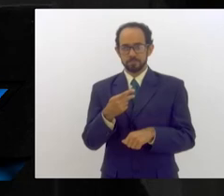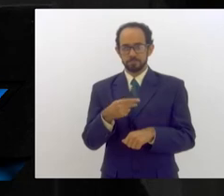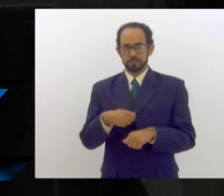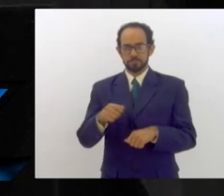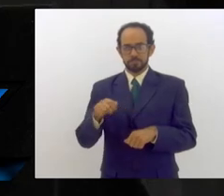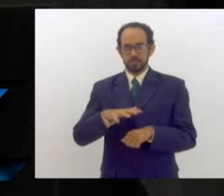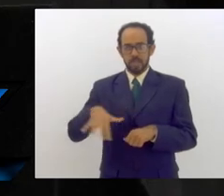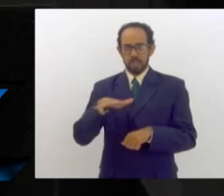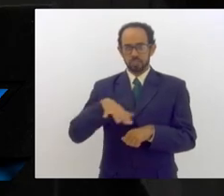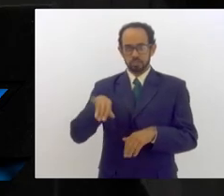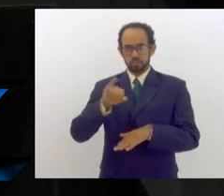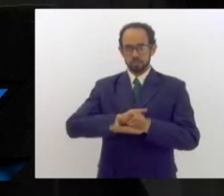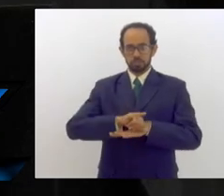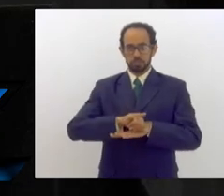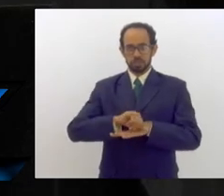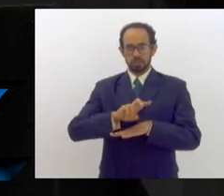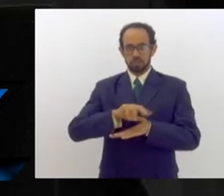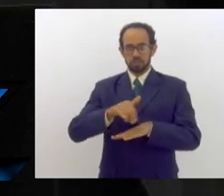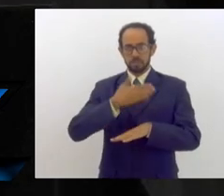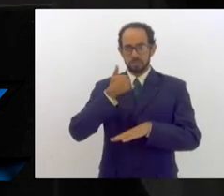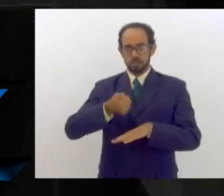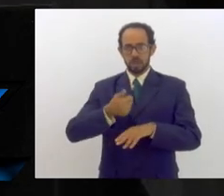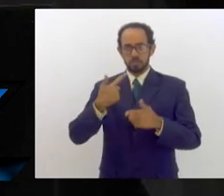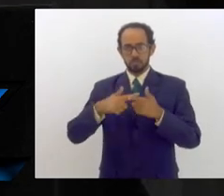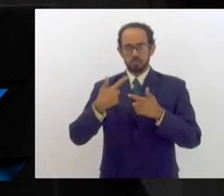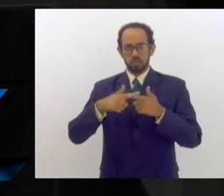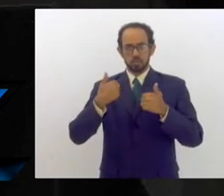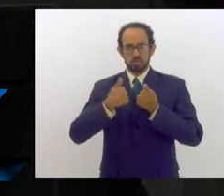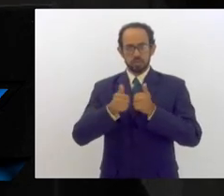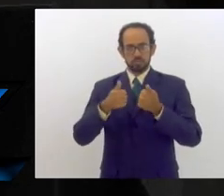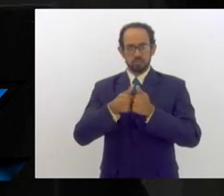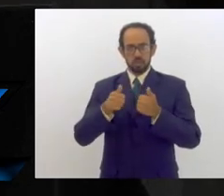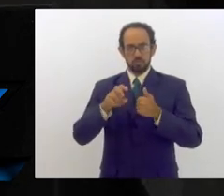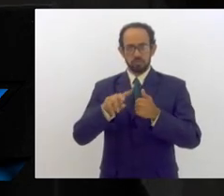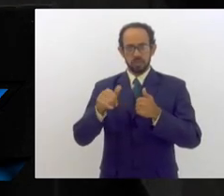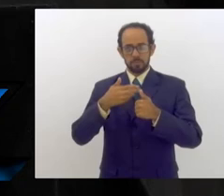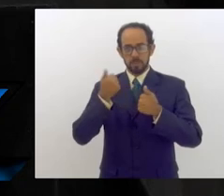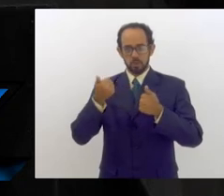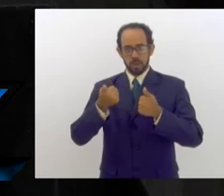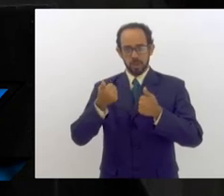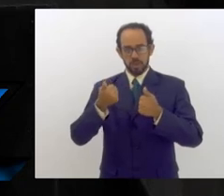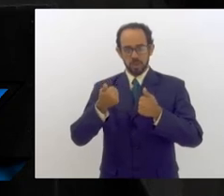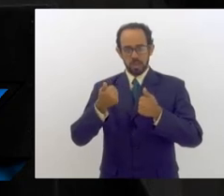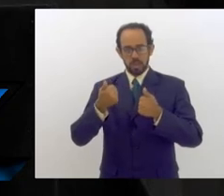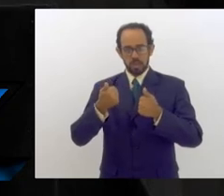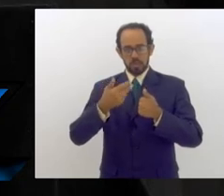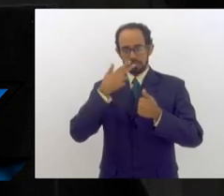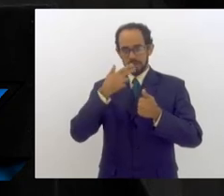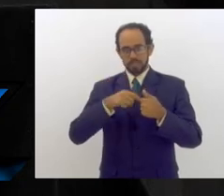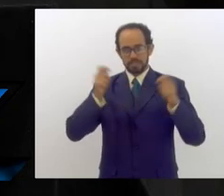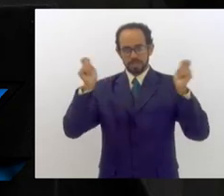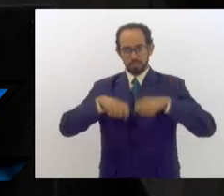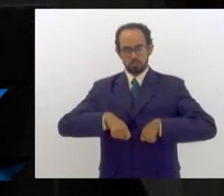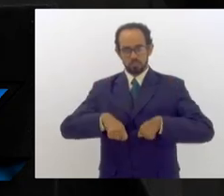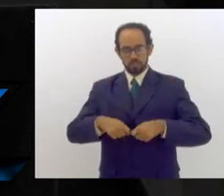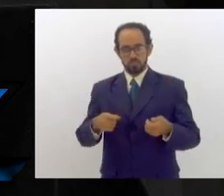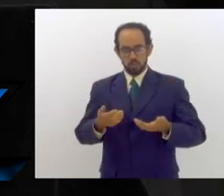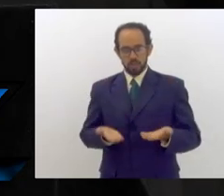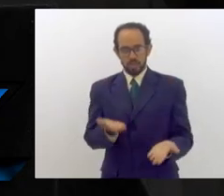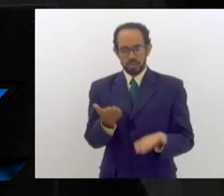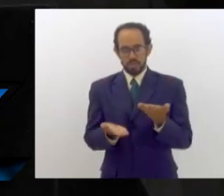metropolitana vai melhorar porque os transportes vão melhorar como fosse possível a gente equilibrar isso